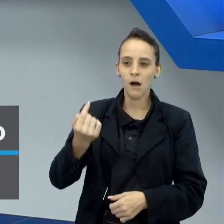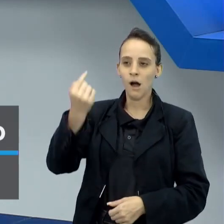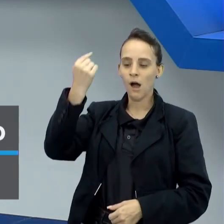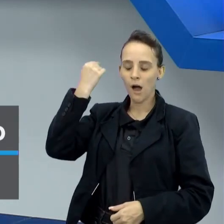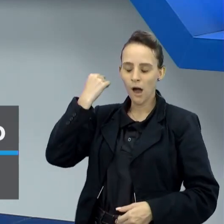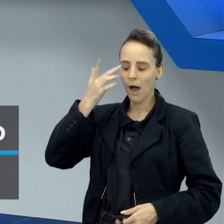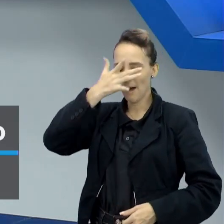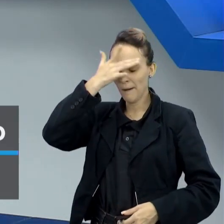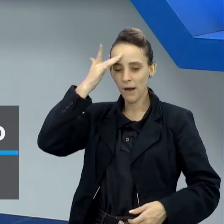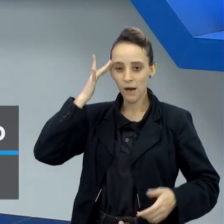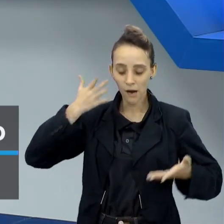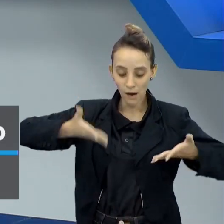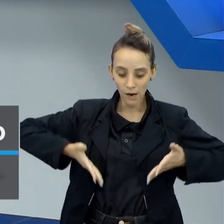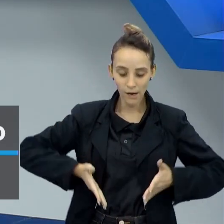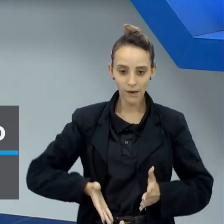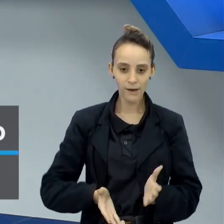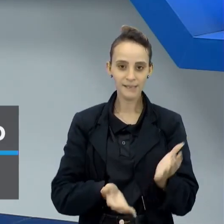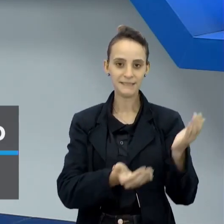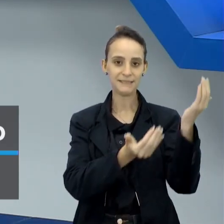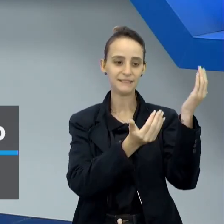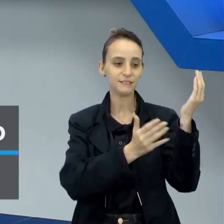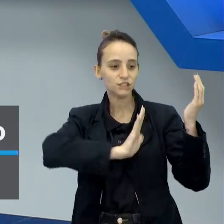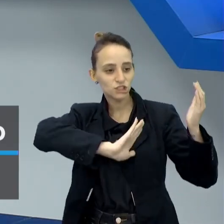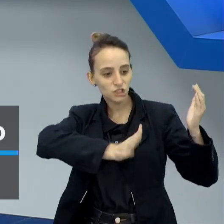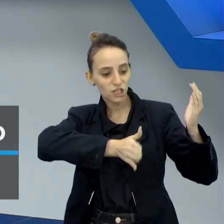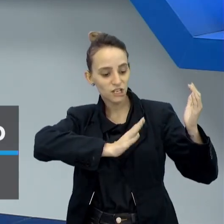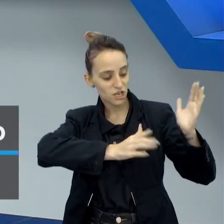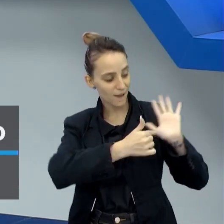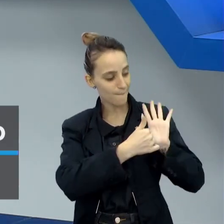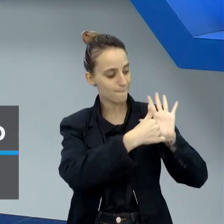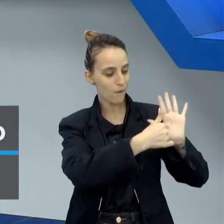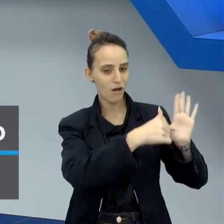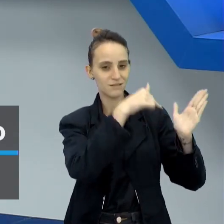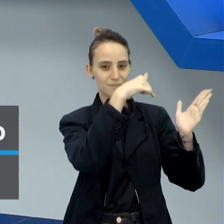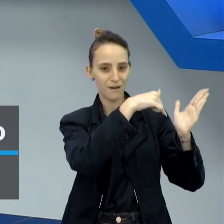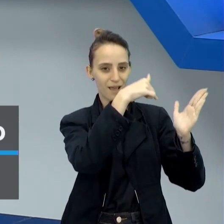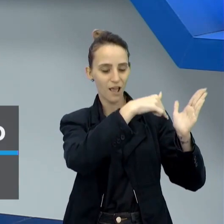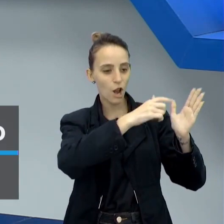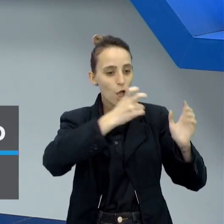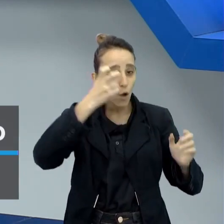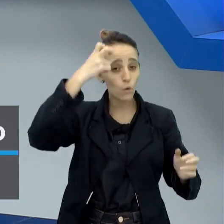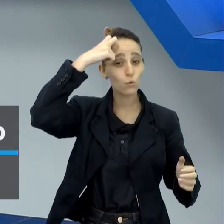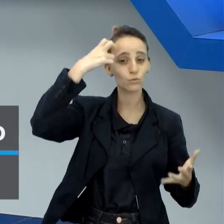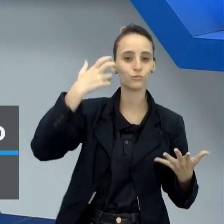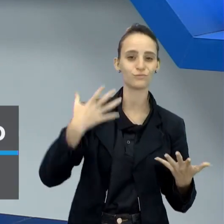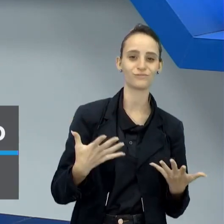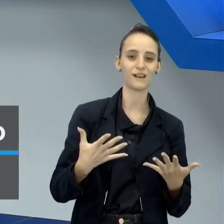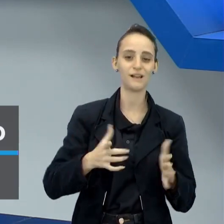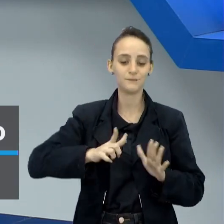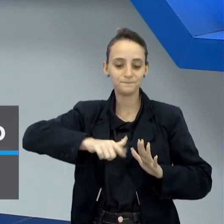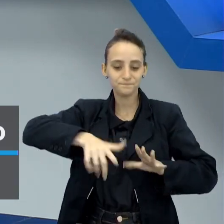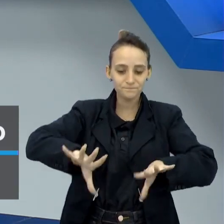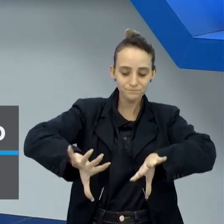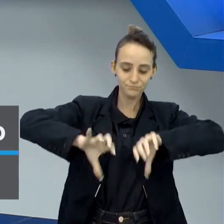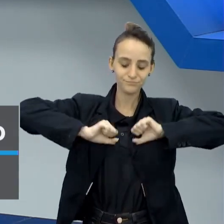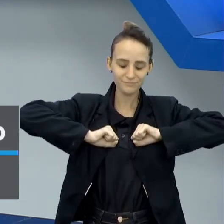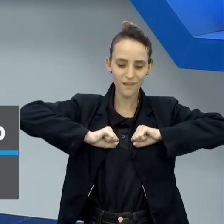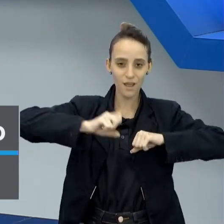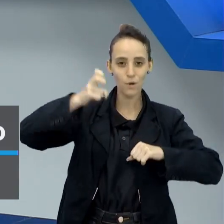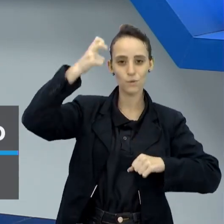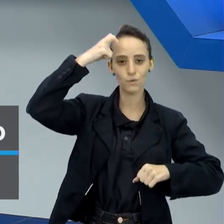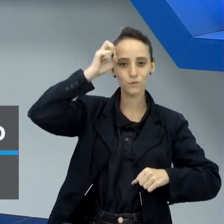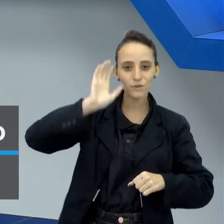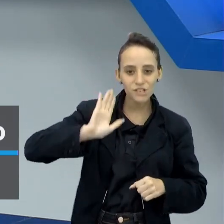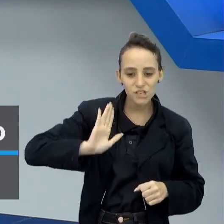indivíduo nasce, ele é apresentado à cultura em que ele faz parte. Então, o objetivo é que ele internalize essa cultura,